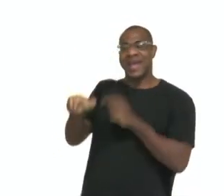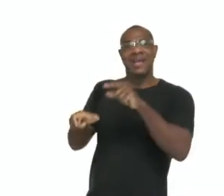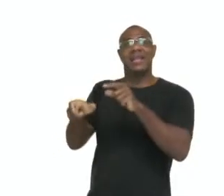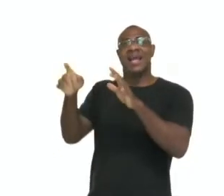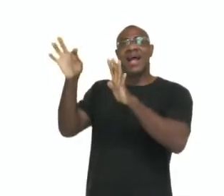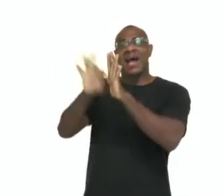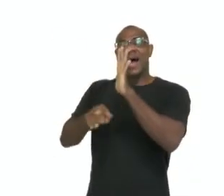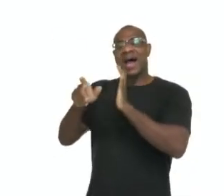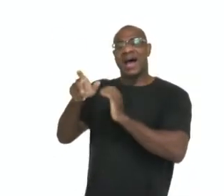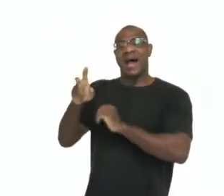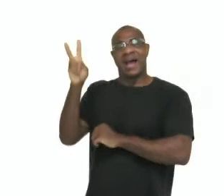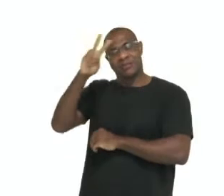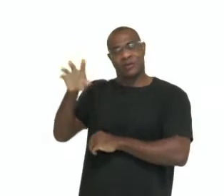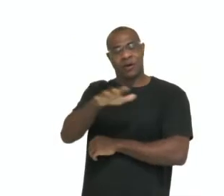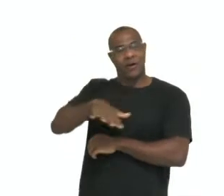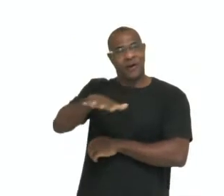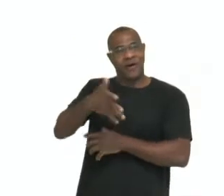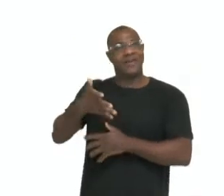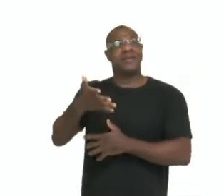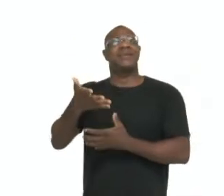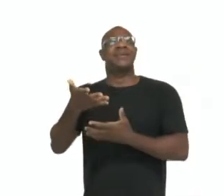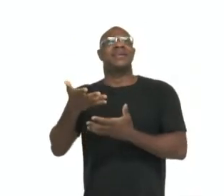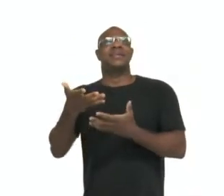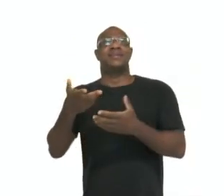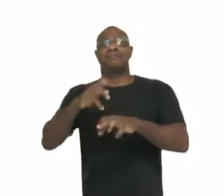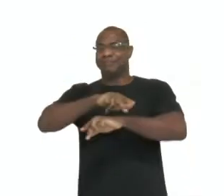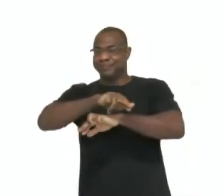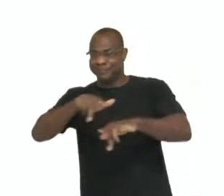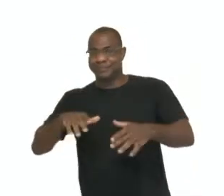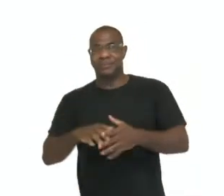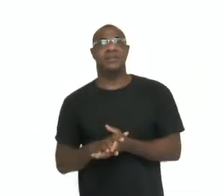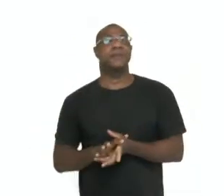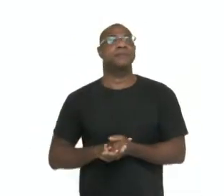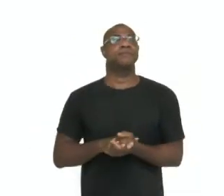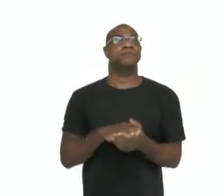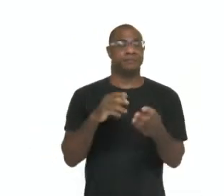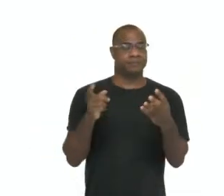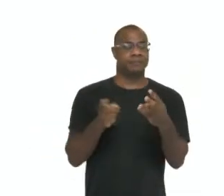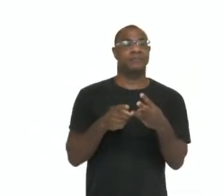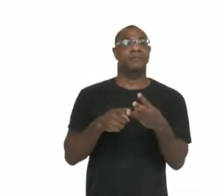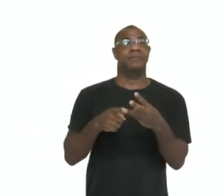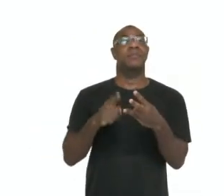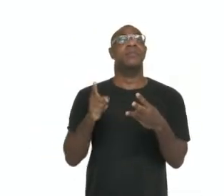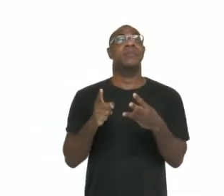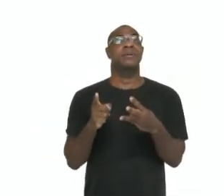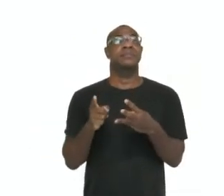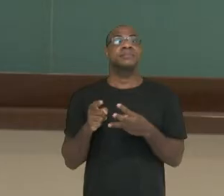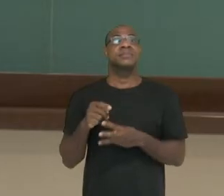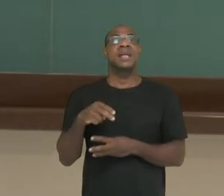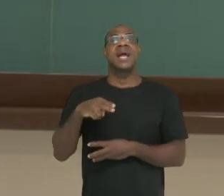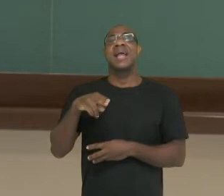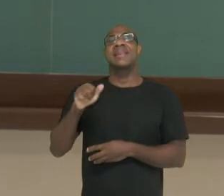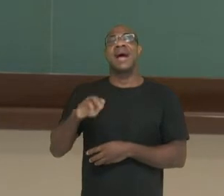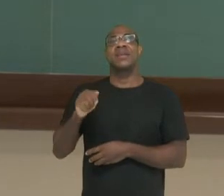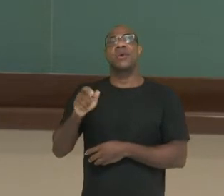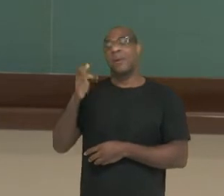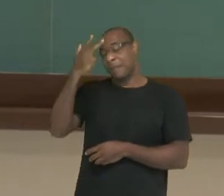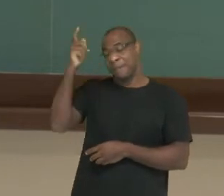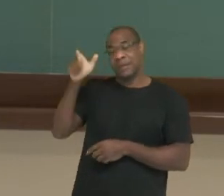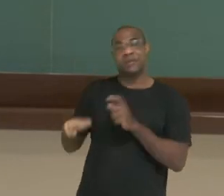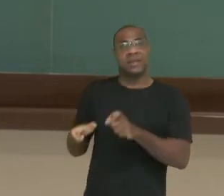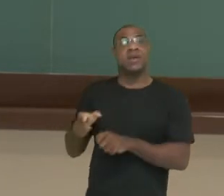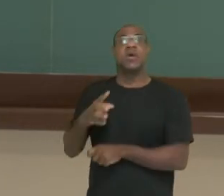disso, tem conhecimento total sobre as personagens, desde os sentimentos, as emoções,